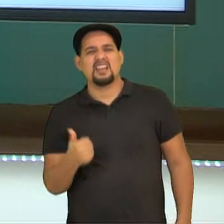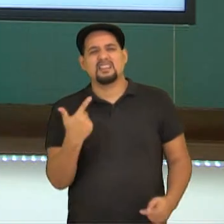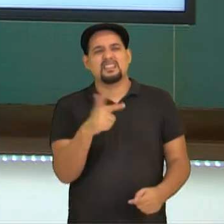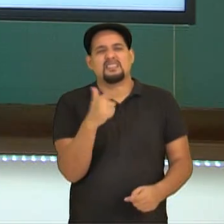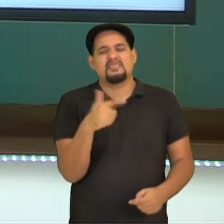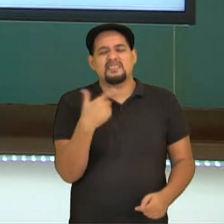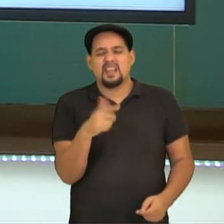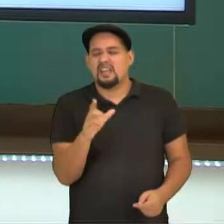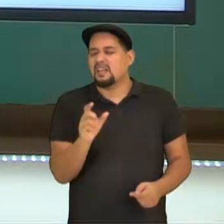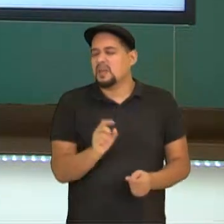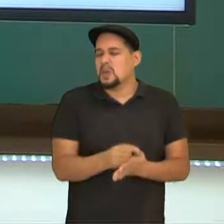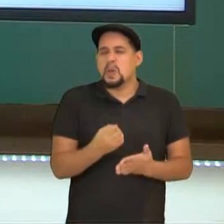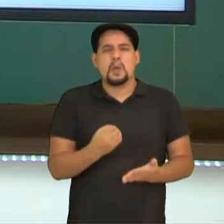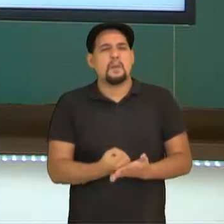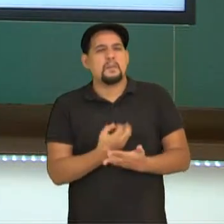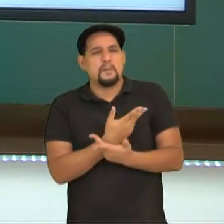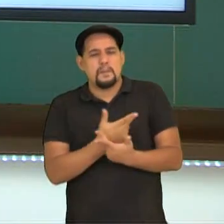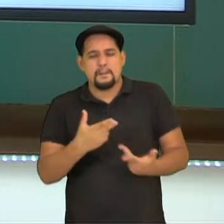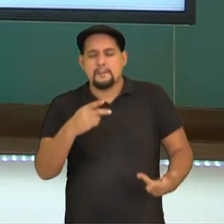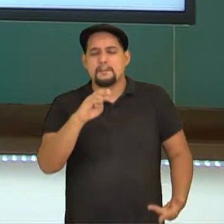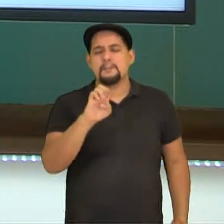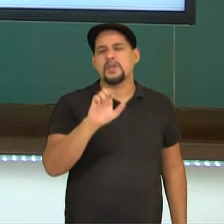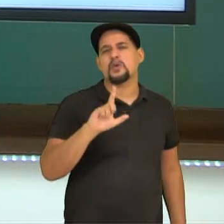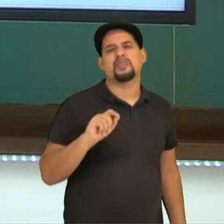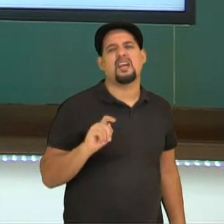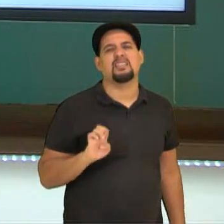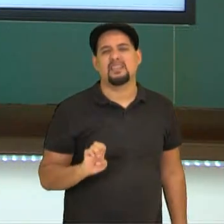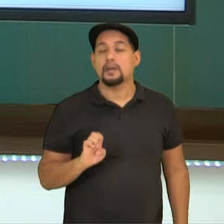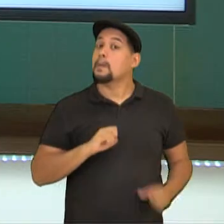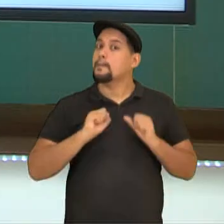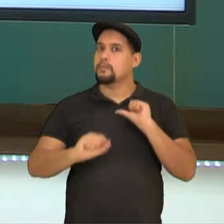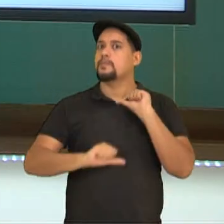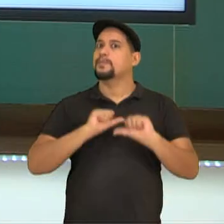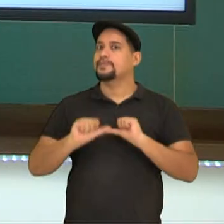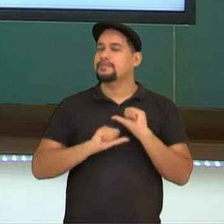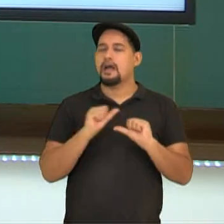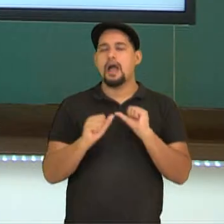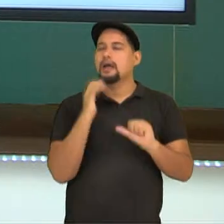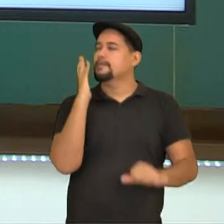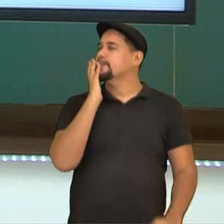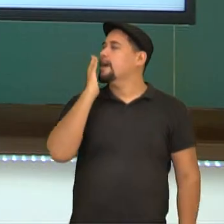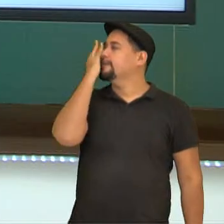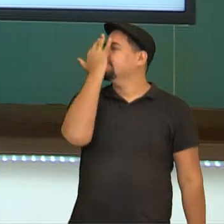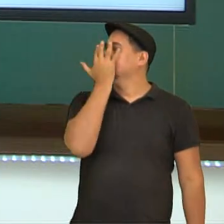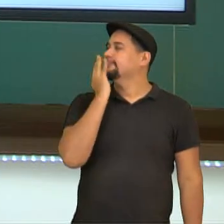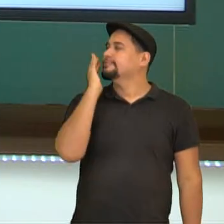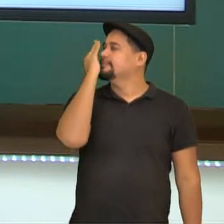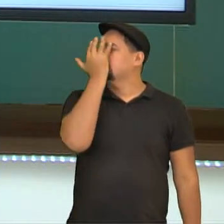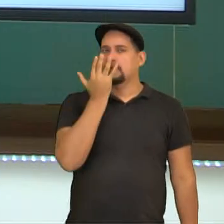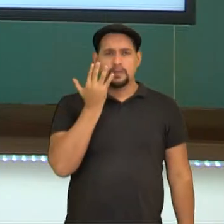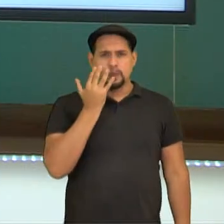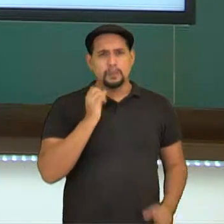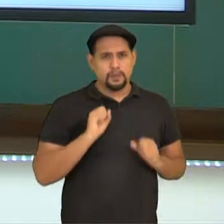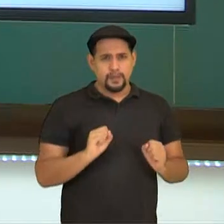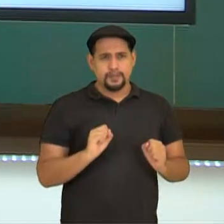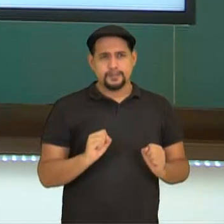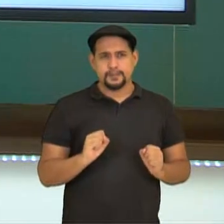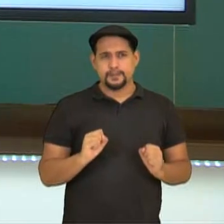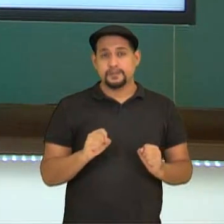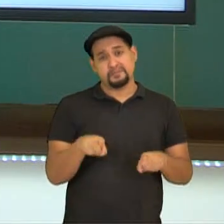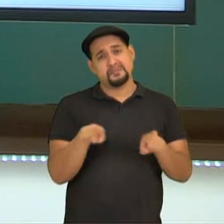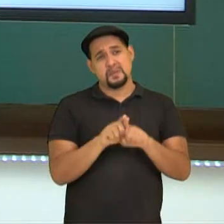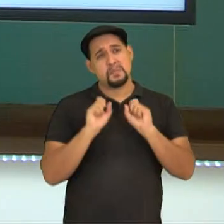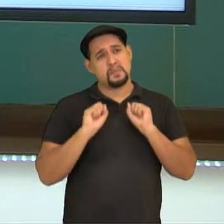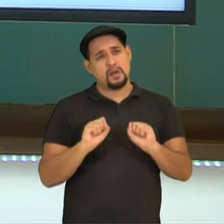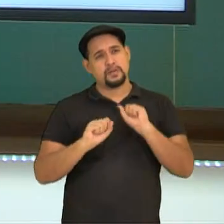beldade. Viram como a pontuação é muito legal e te pode alterar, inclusive, paixões? E eu poderia, e você também